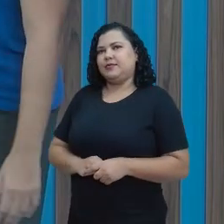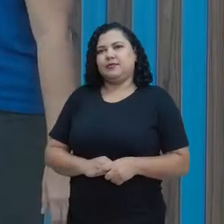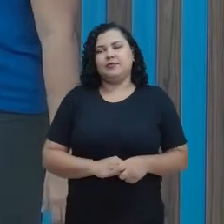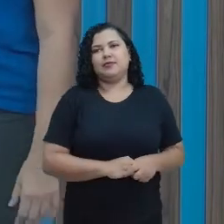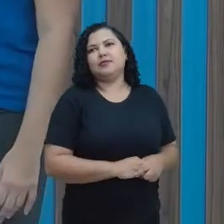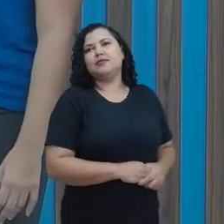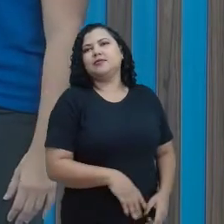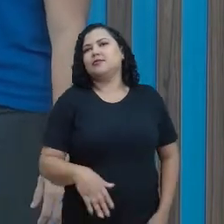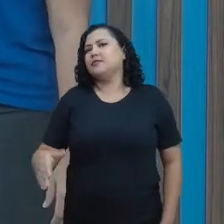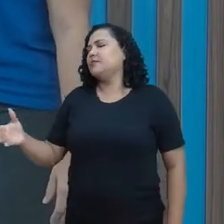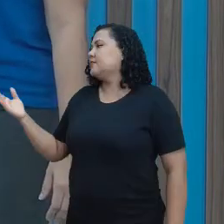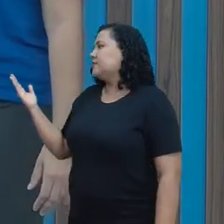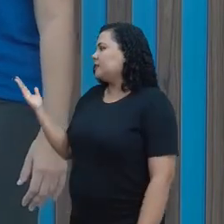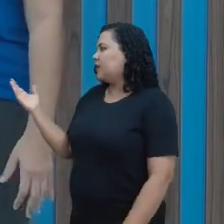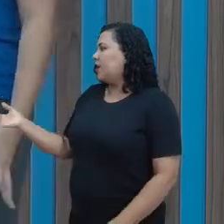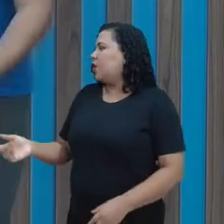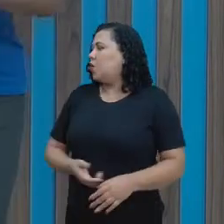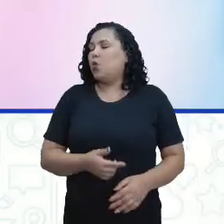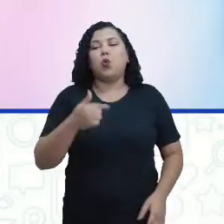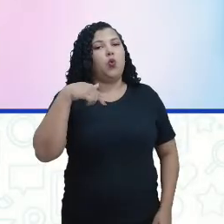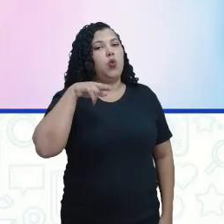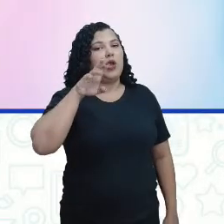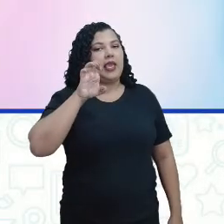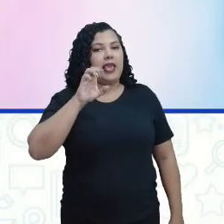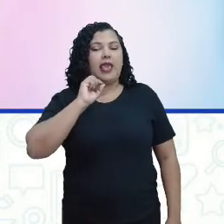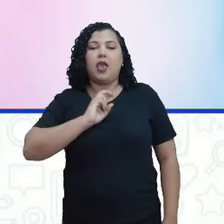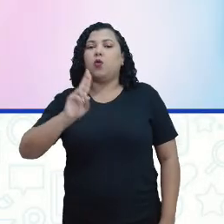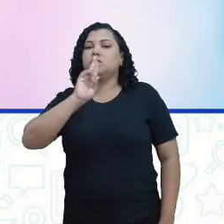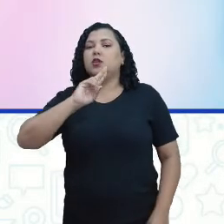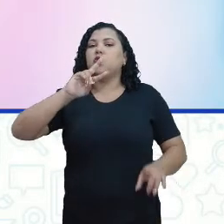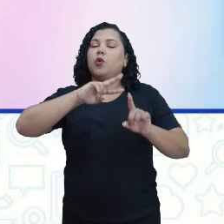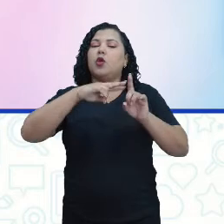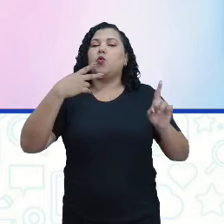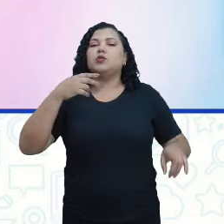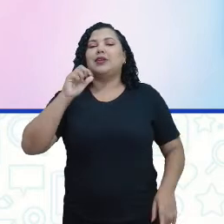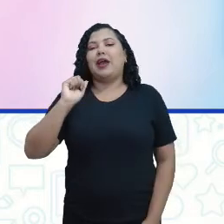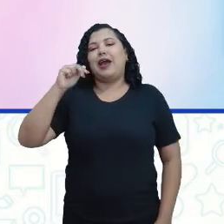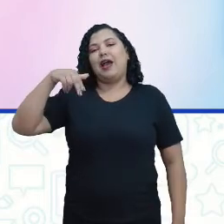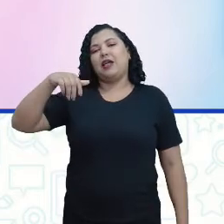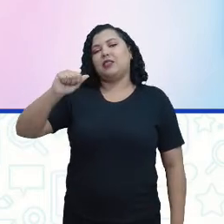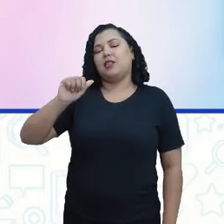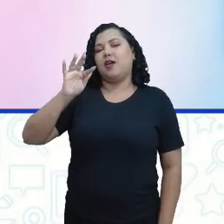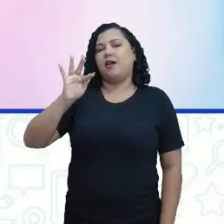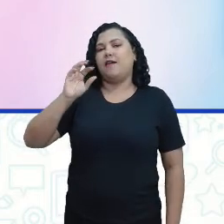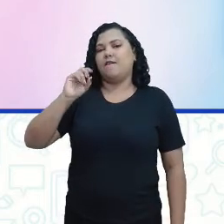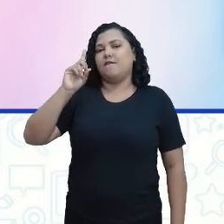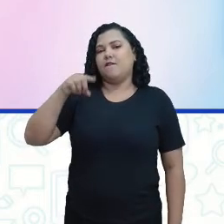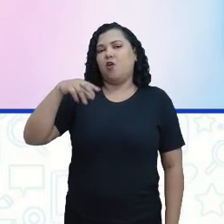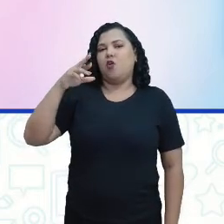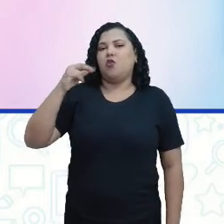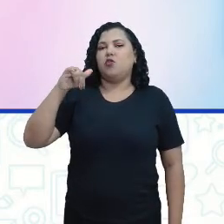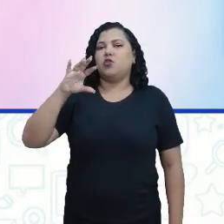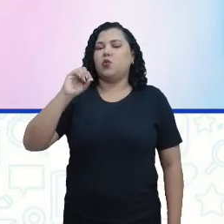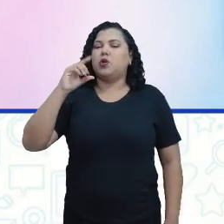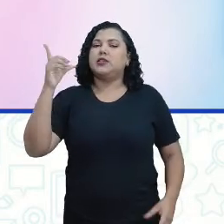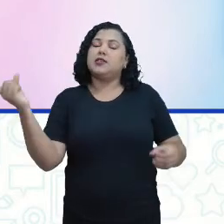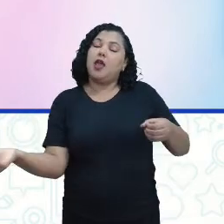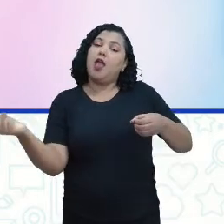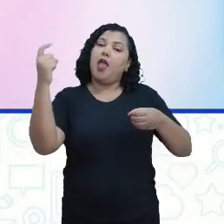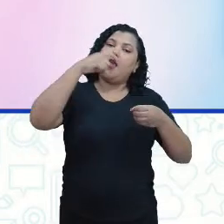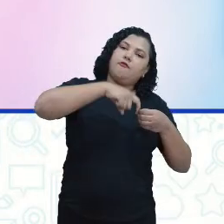E aí, no poema, o que é usado como um elemento anafórico, pois acaba se referindo a palavras que vêm antes dele. Isso é